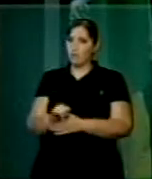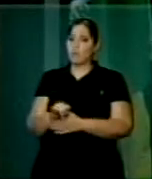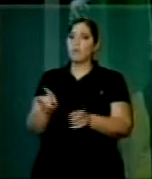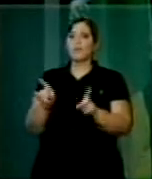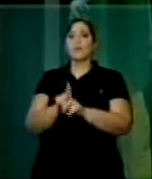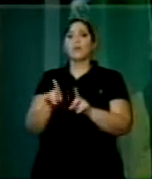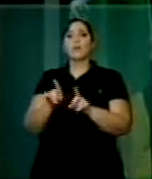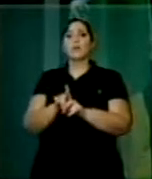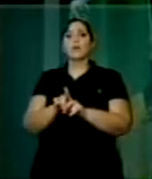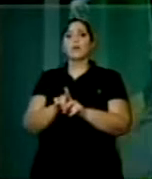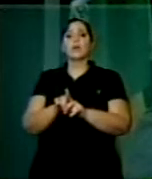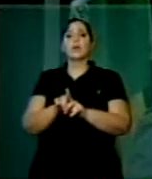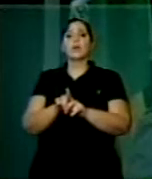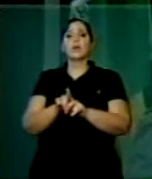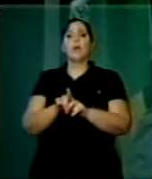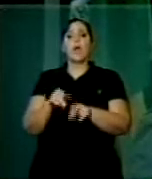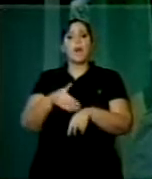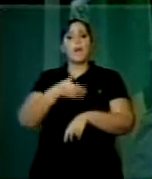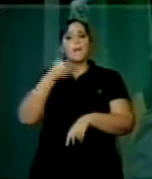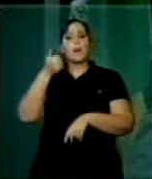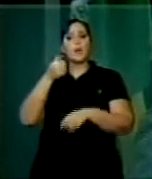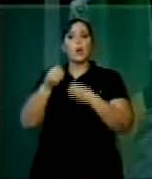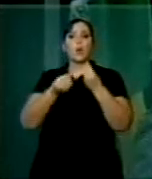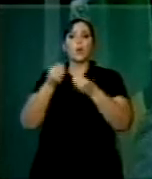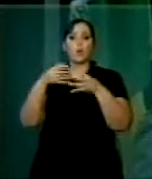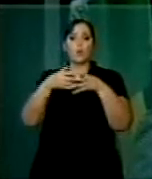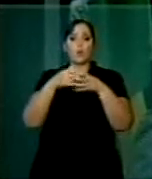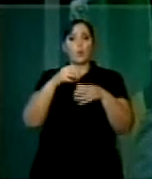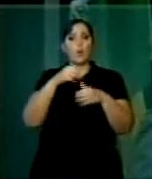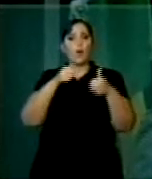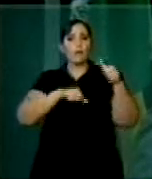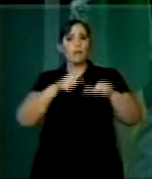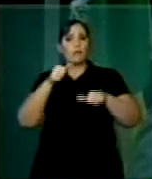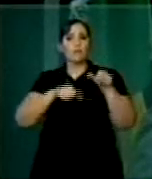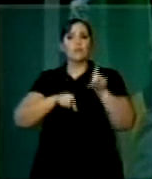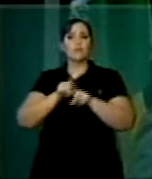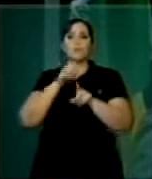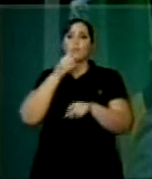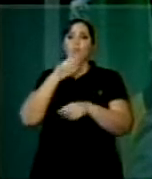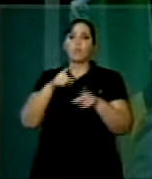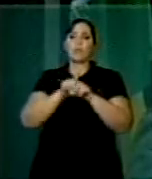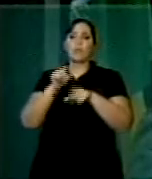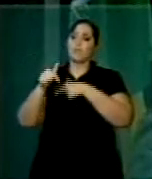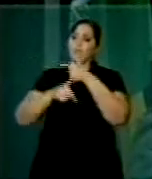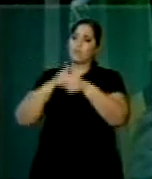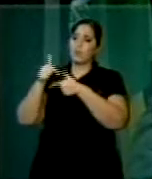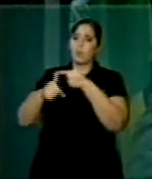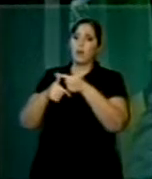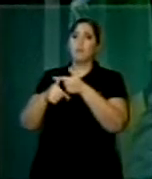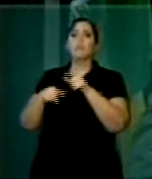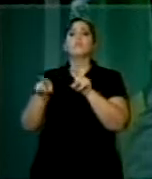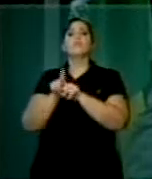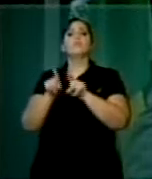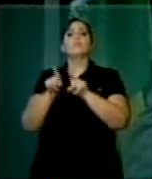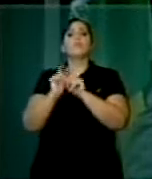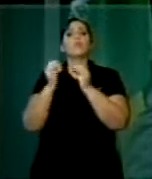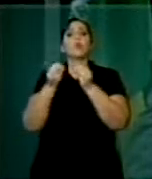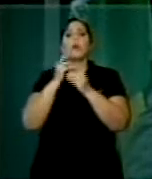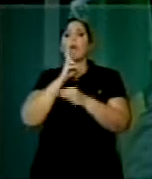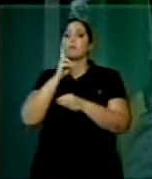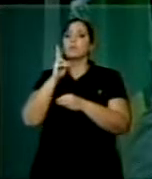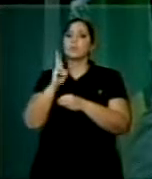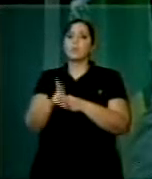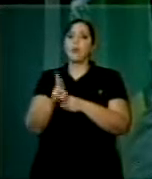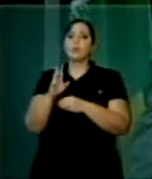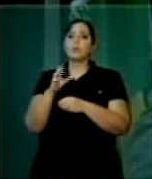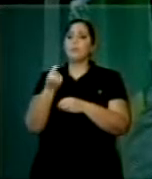a sua melhora, tanto no aspecto qualitativo, no aspecto da sua operação, como nos resultados dos seus custos